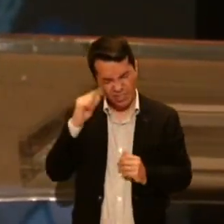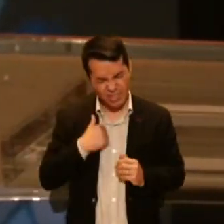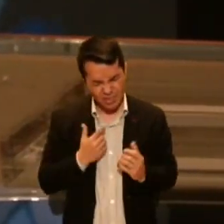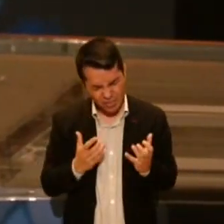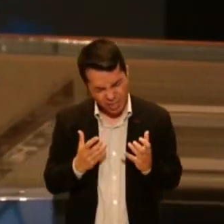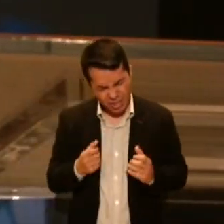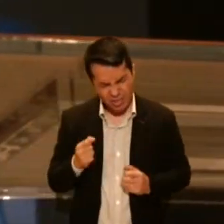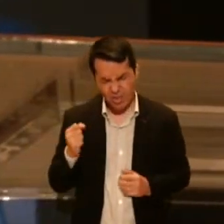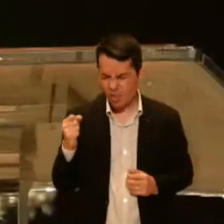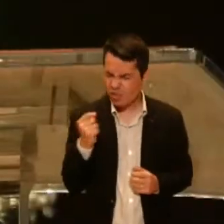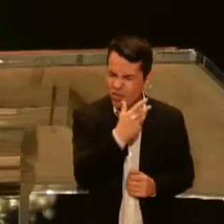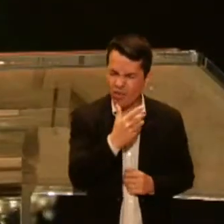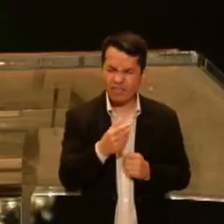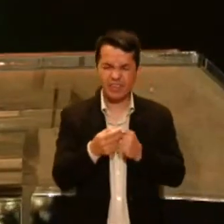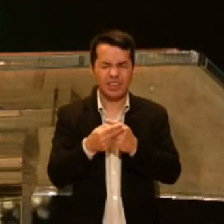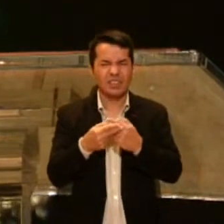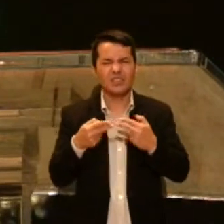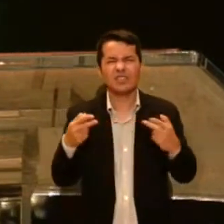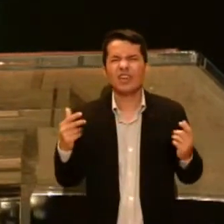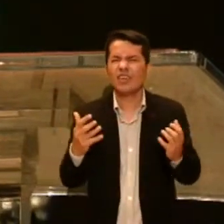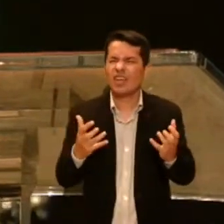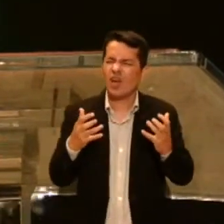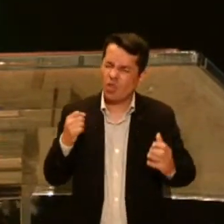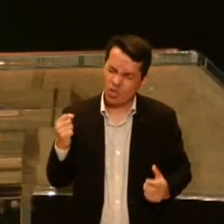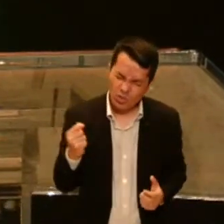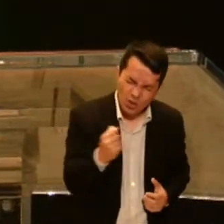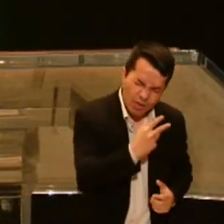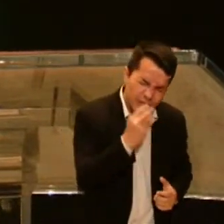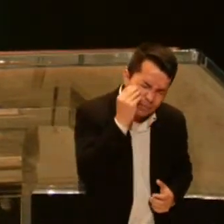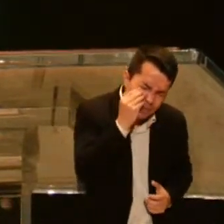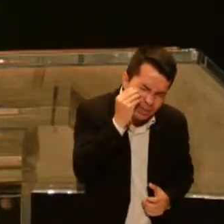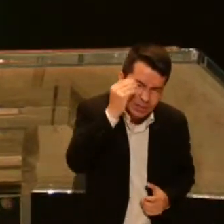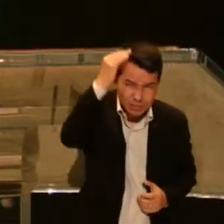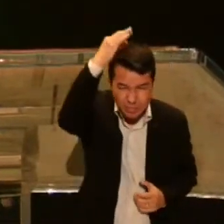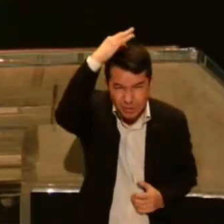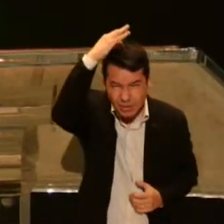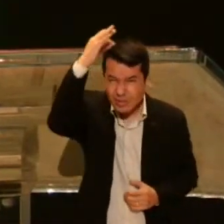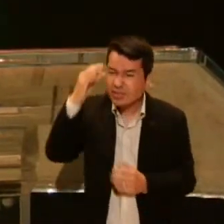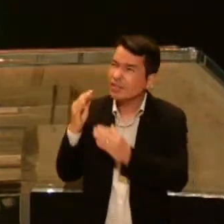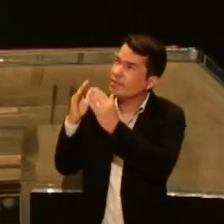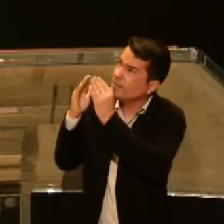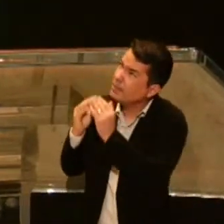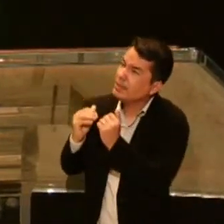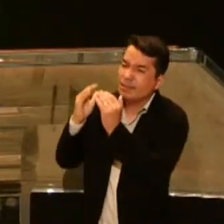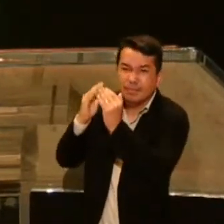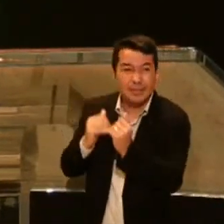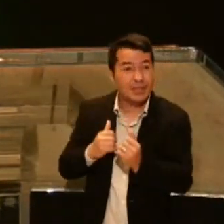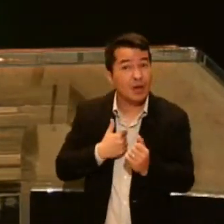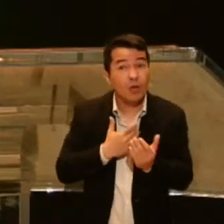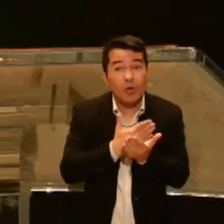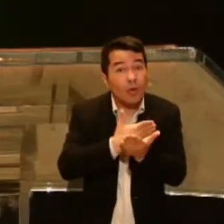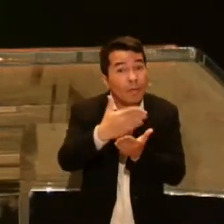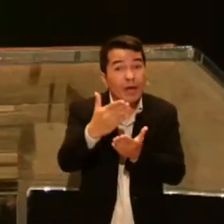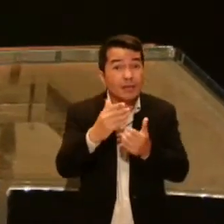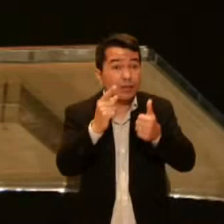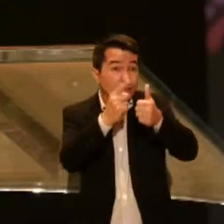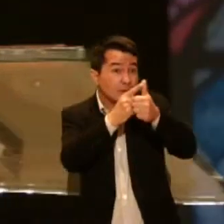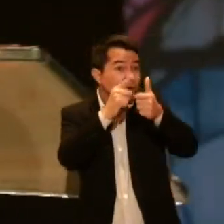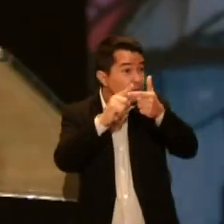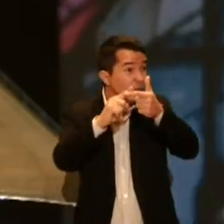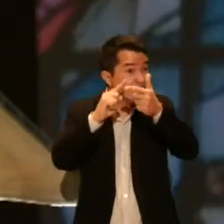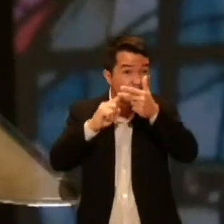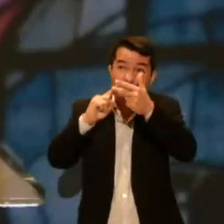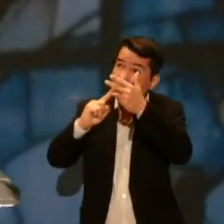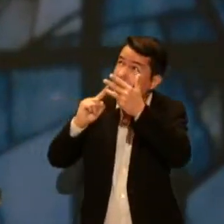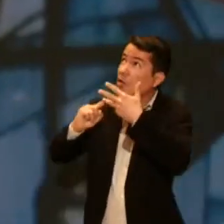entrar numa dimensão nova da minha vida espiritual. E comecei a colocar algumas coisas diante de Deus. Falei: Senhor, eu não sei se o